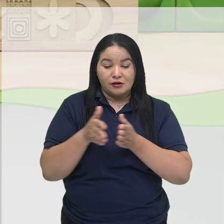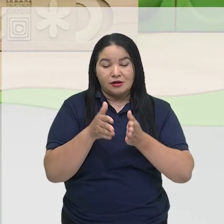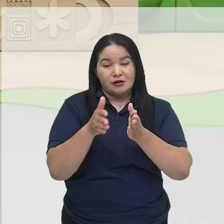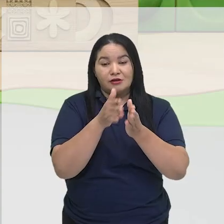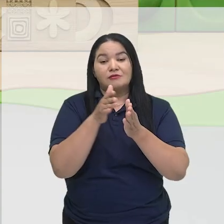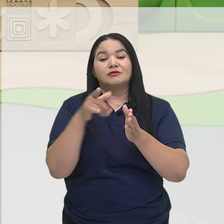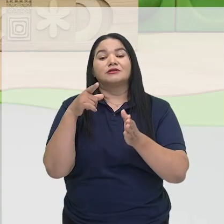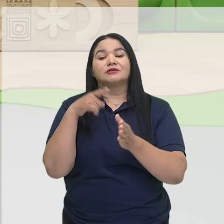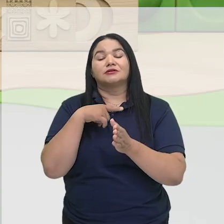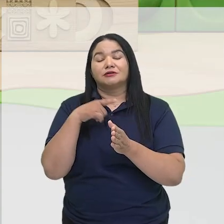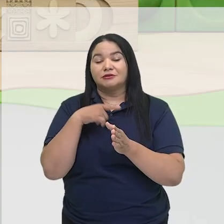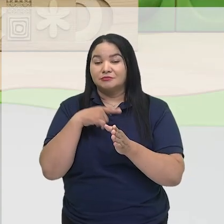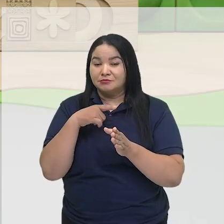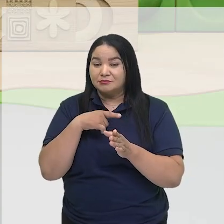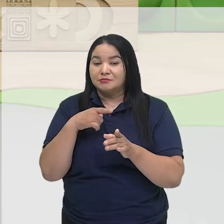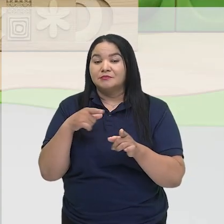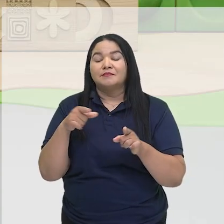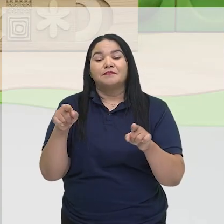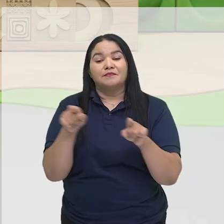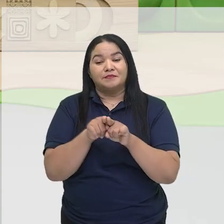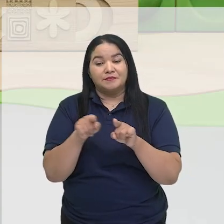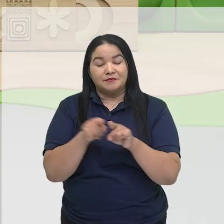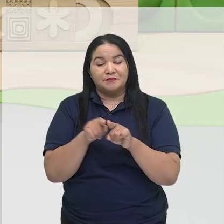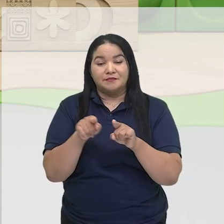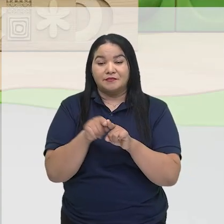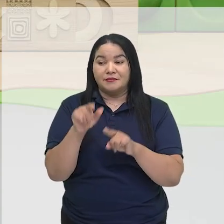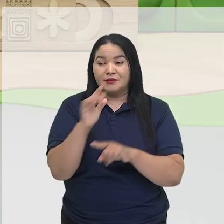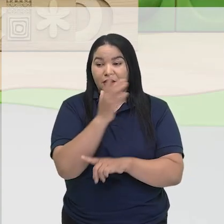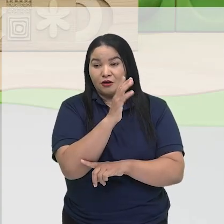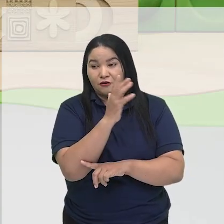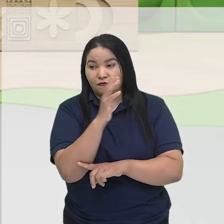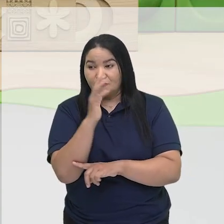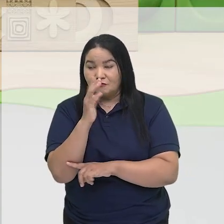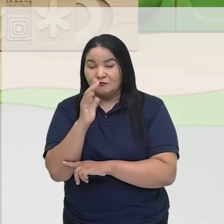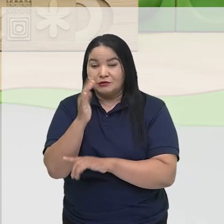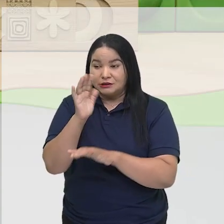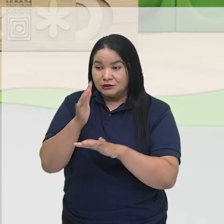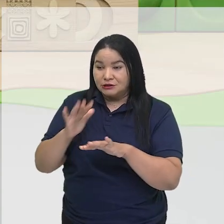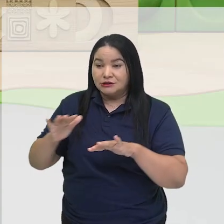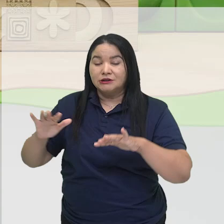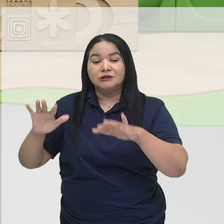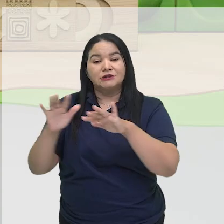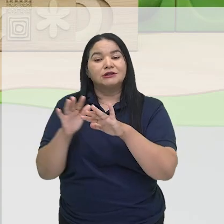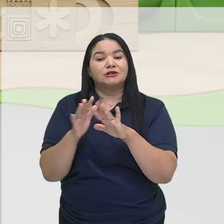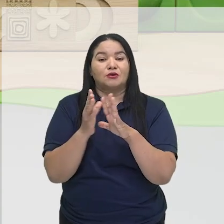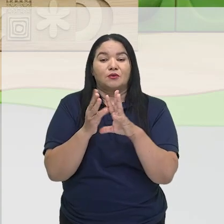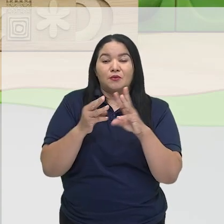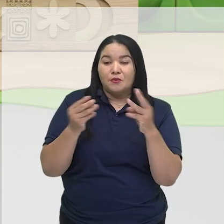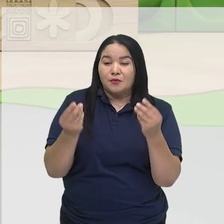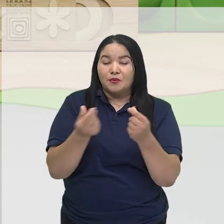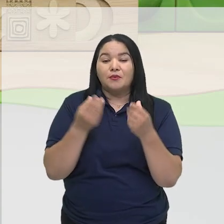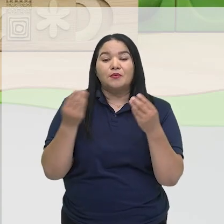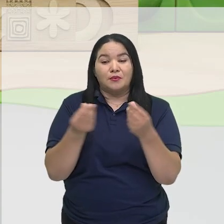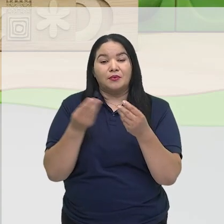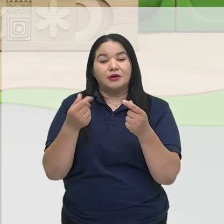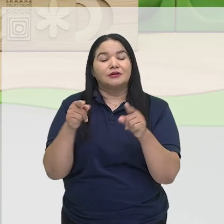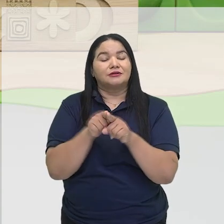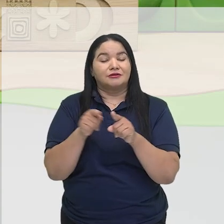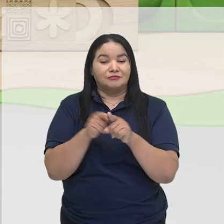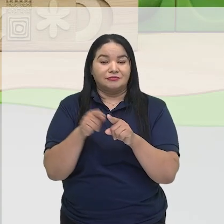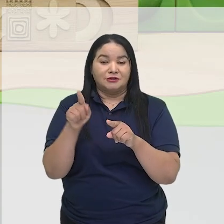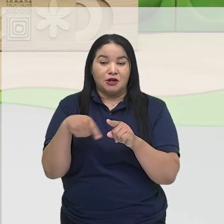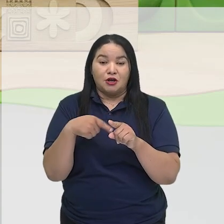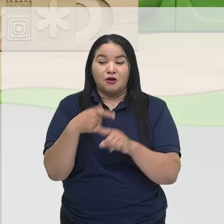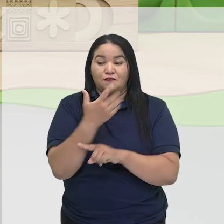o quê? A maior floresta tropical úmida do planeta, né? A nossa